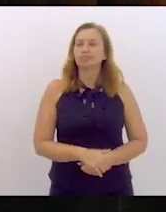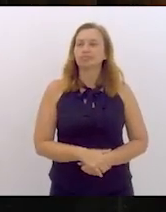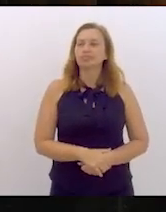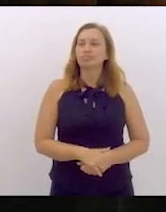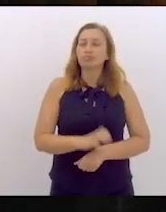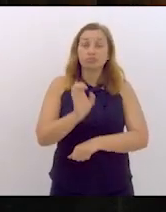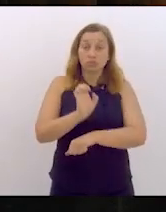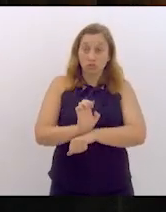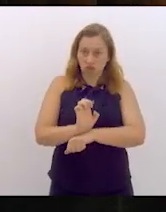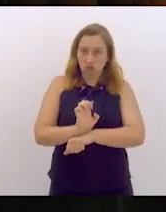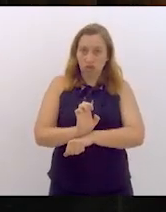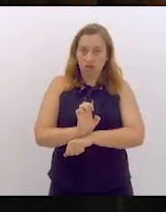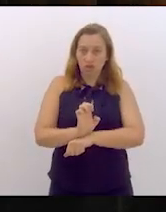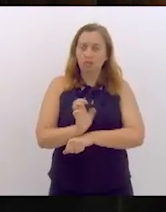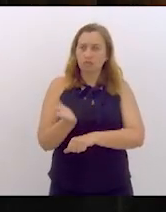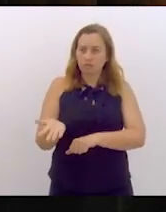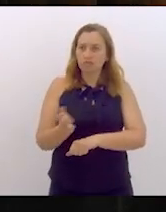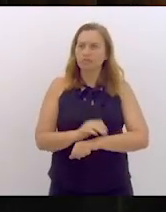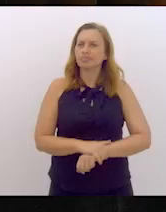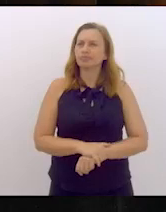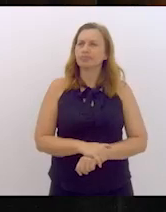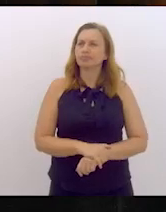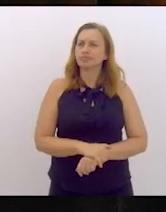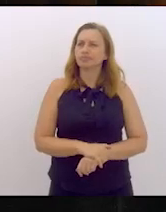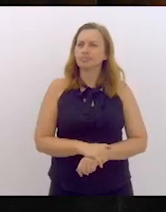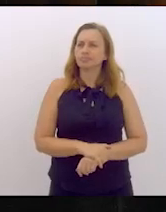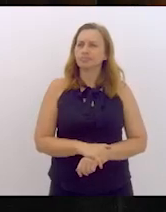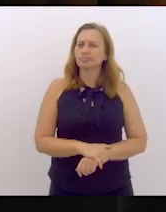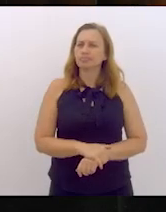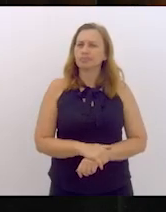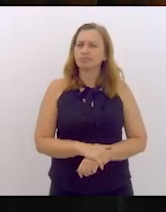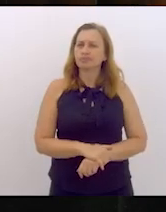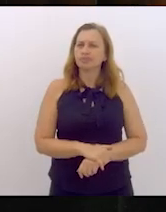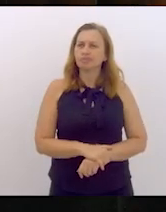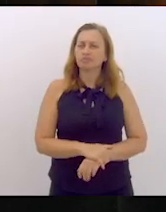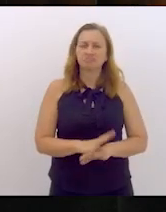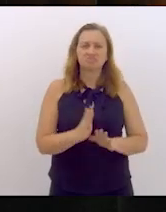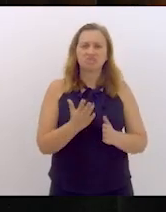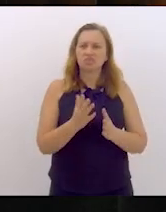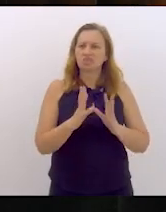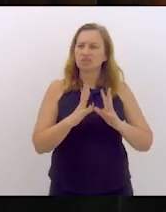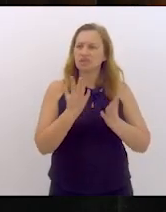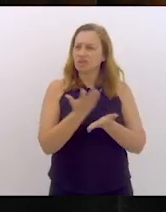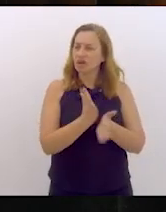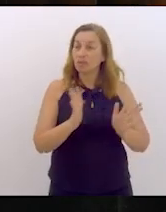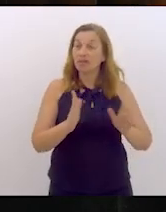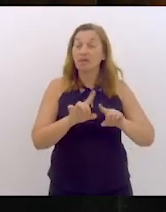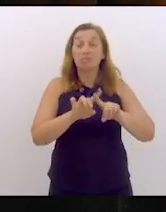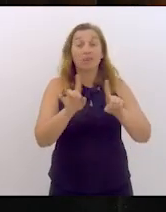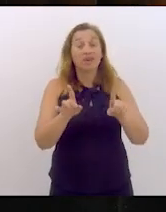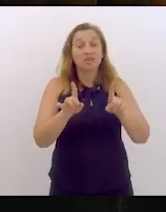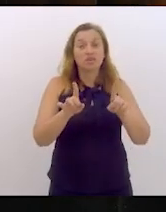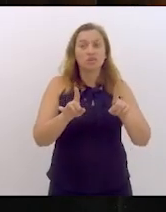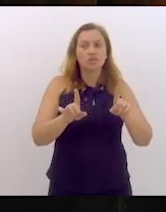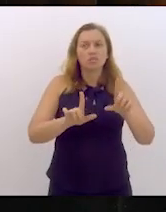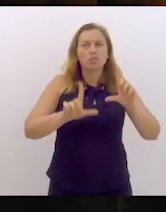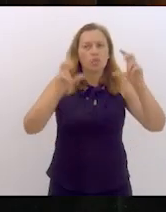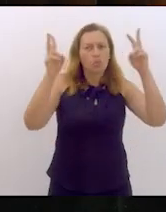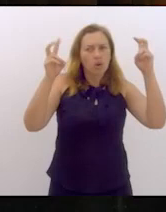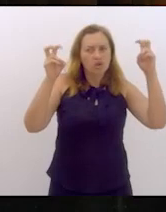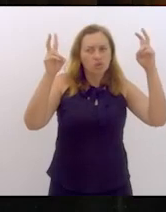estado policial tinha sido debelada mas a matéria